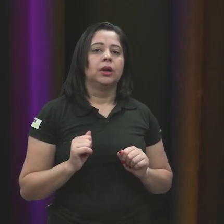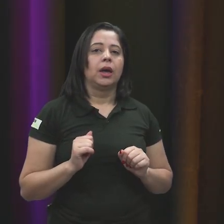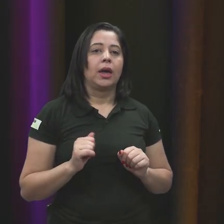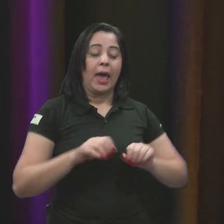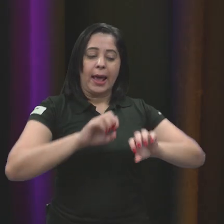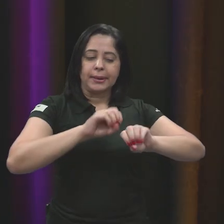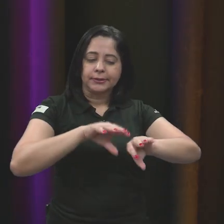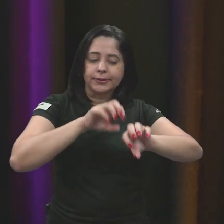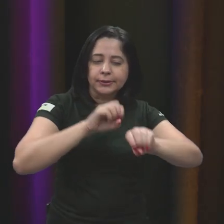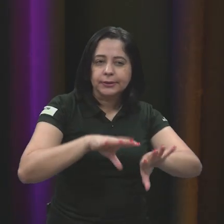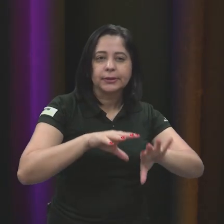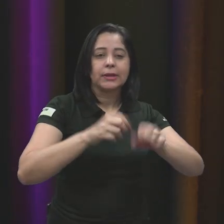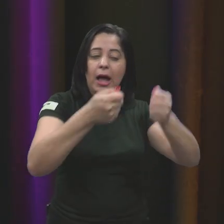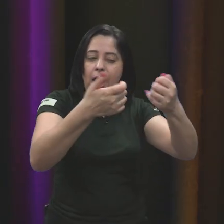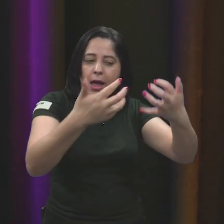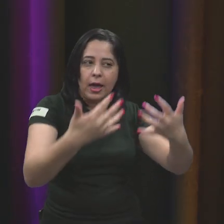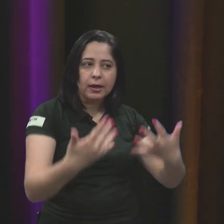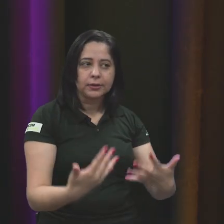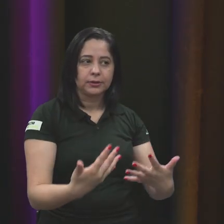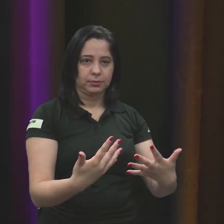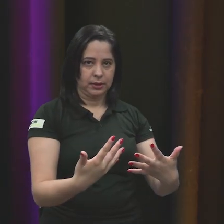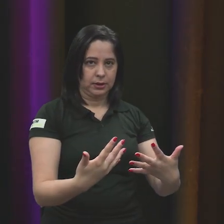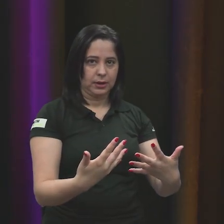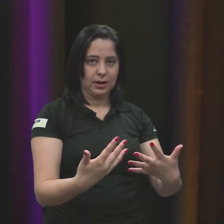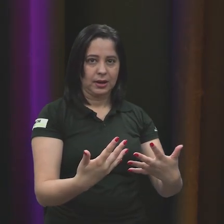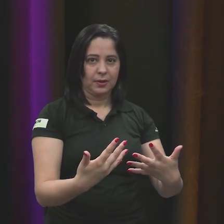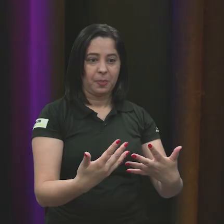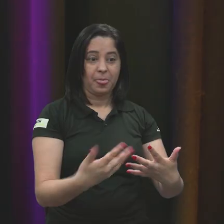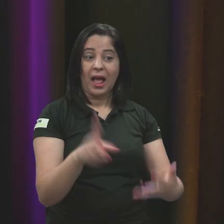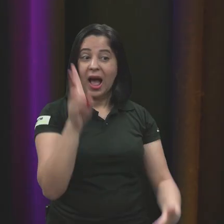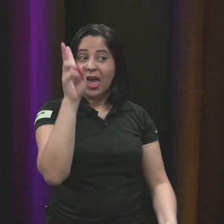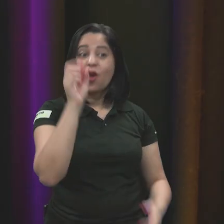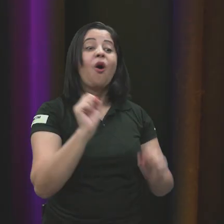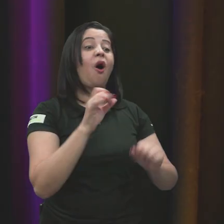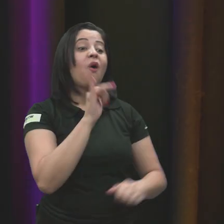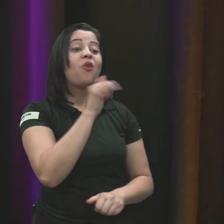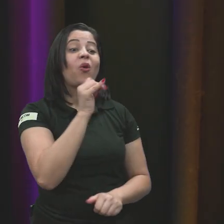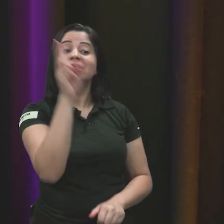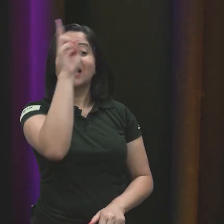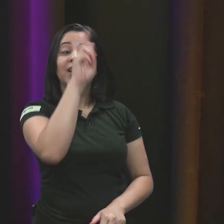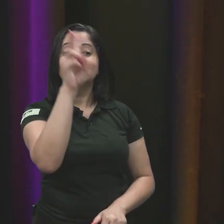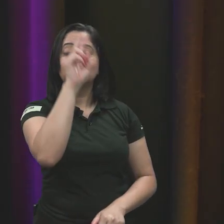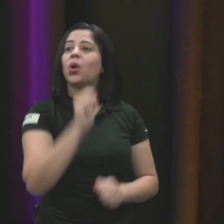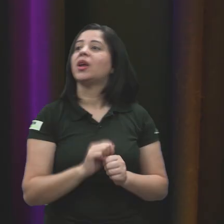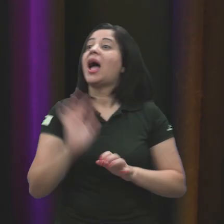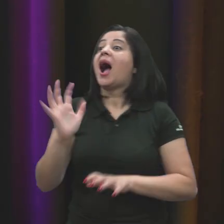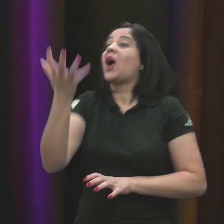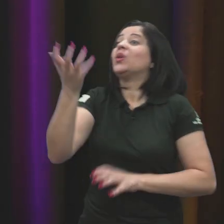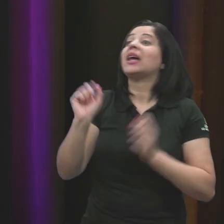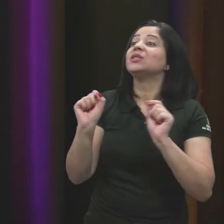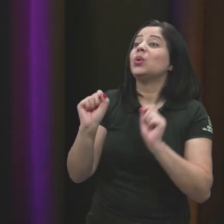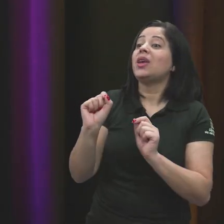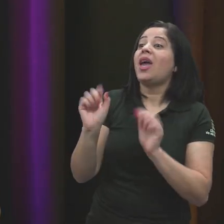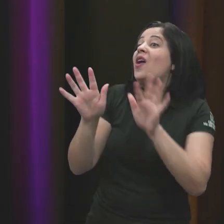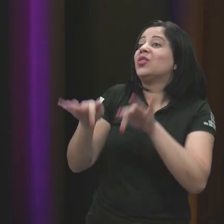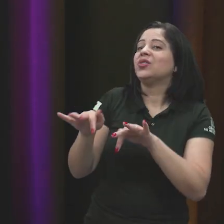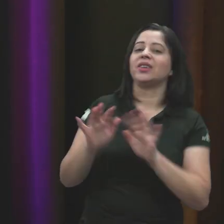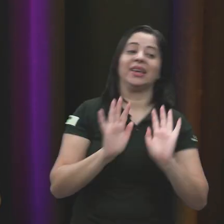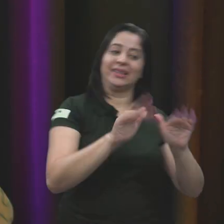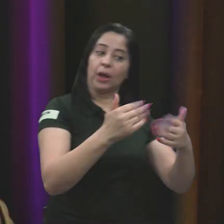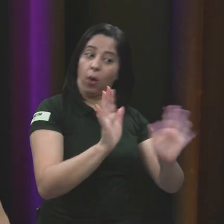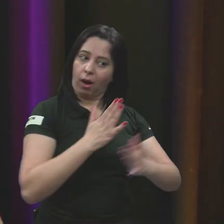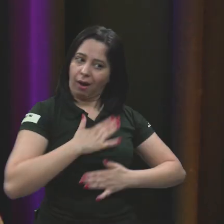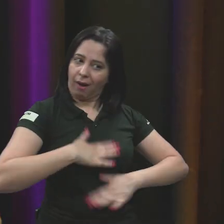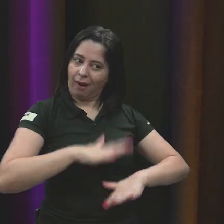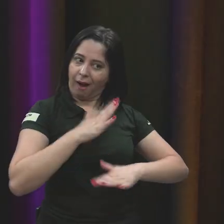dar uma aula, explicar. E como a gente fala história, elas querem saber o que vai acontecer no final. Sim. Né? O que vai acontecer? E aí você vai